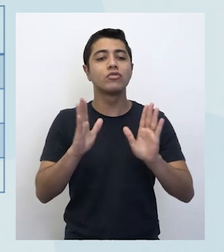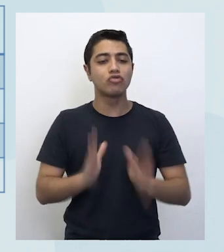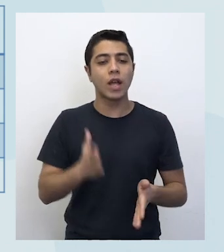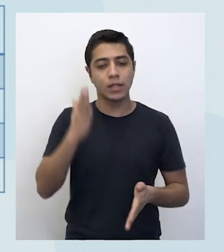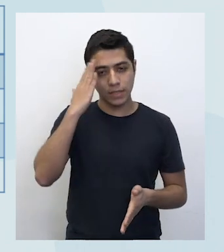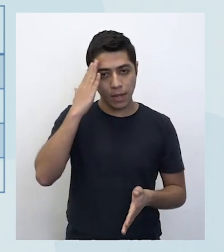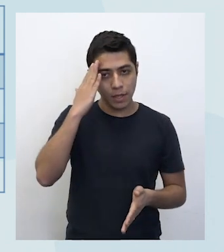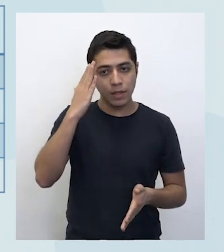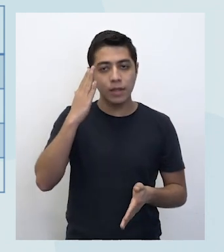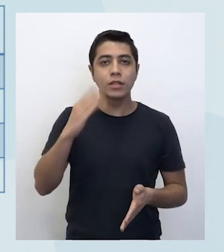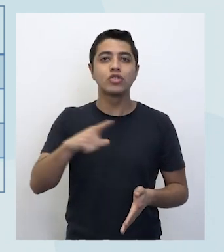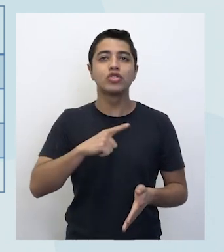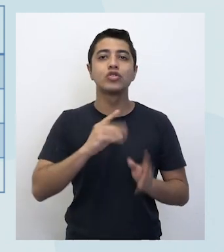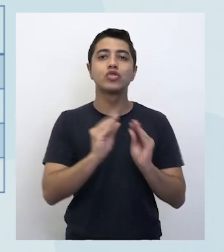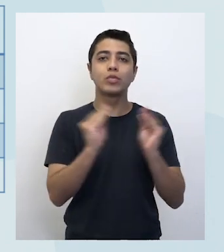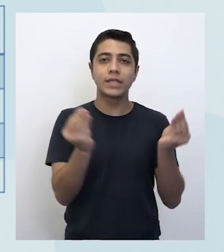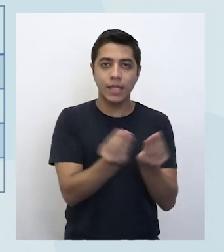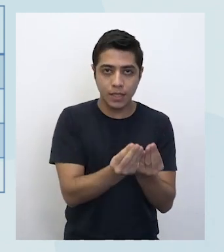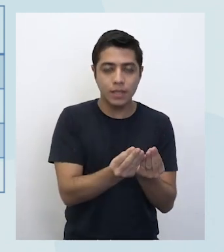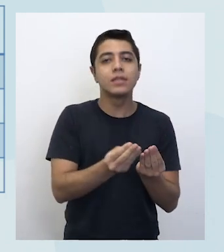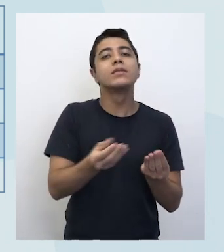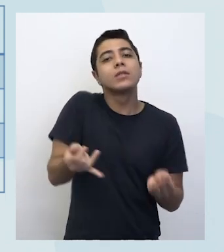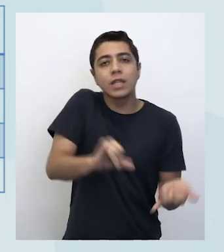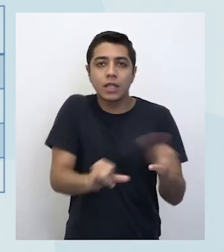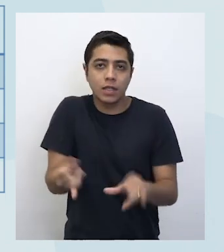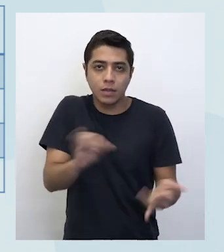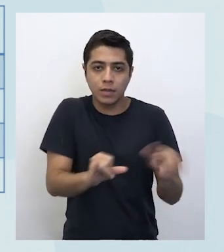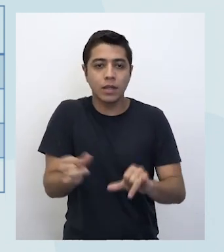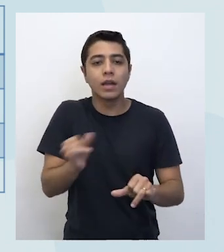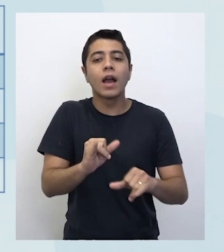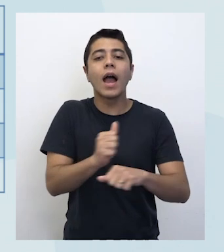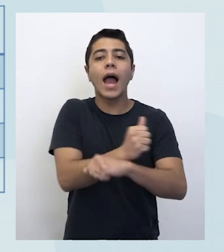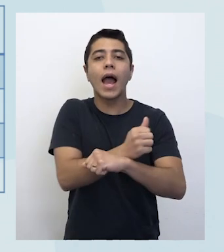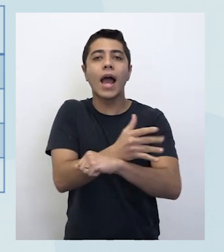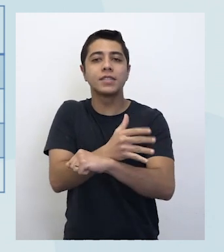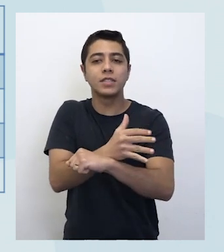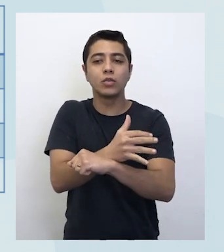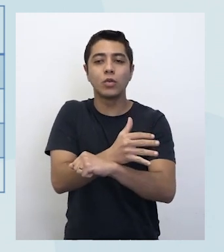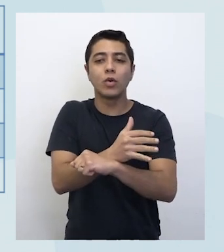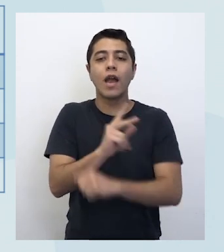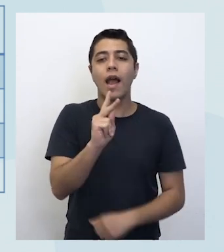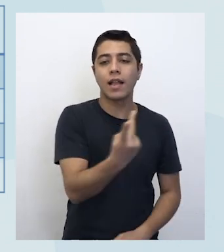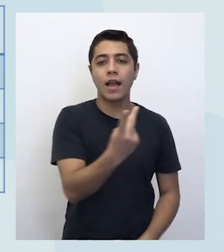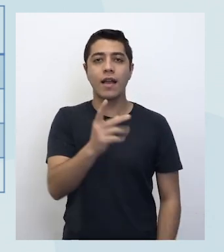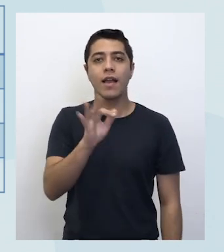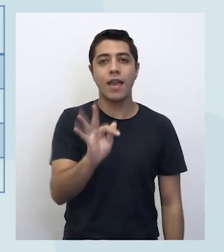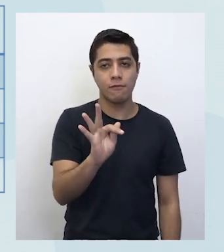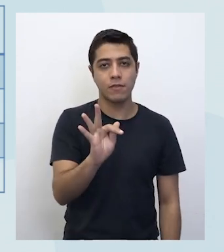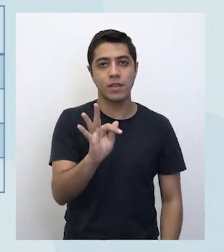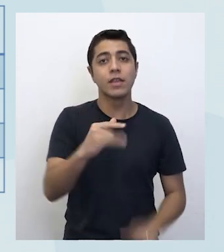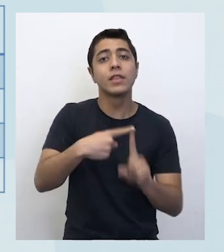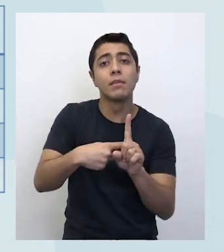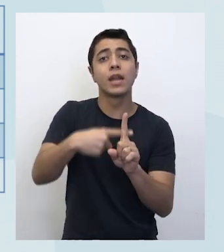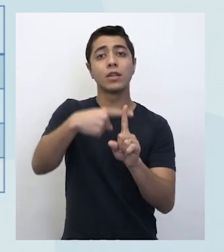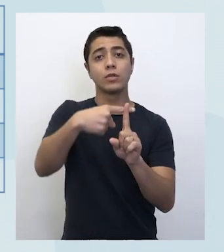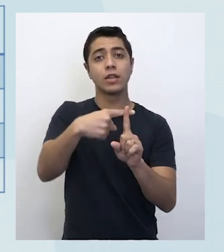em solução de diferentes concentrações iniciais do ácido fluorídrico a 25 graus Celsius. Qual